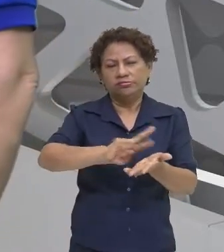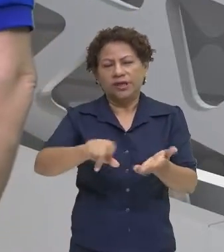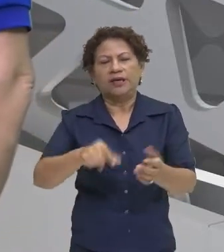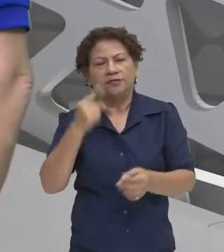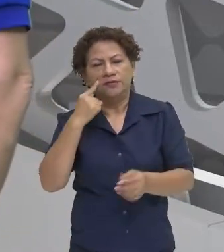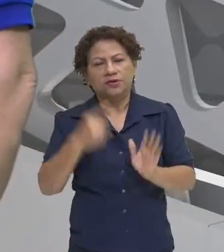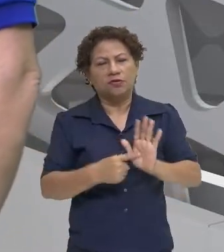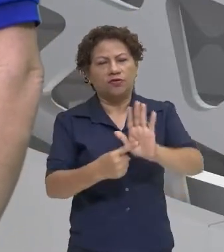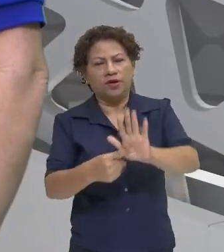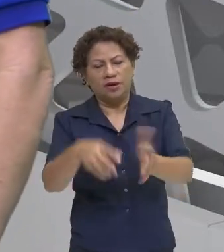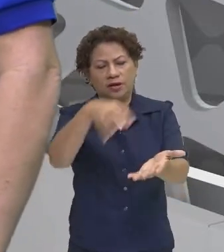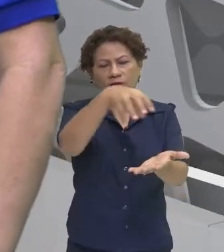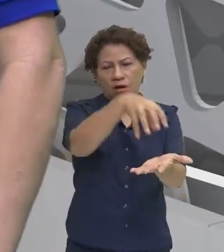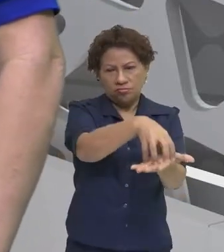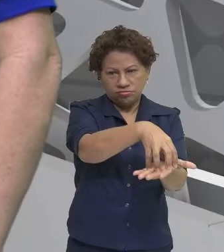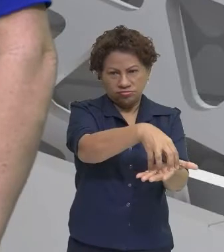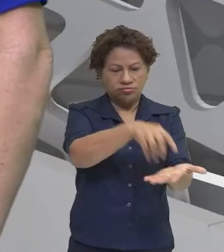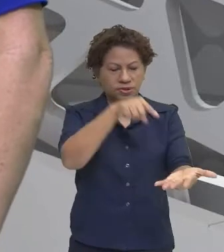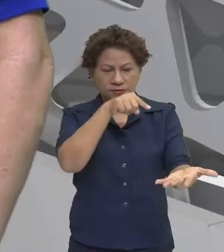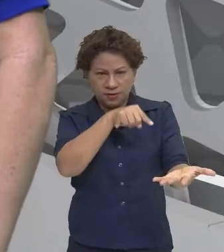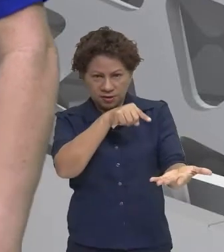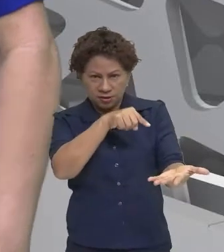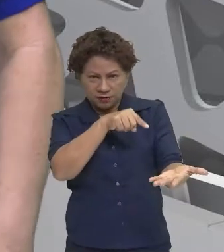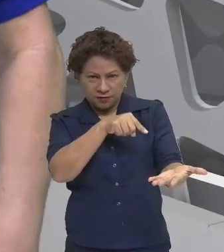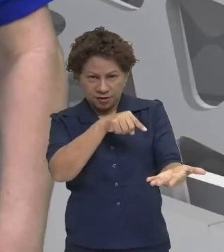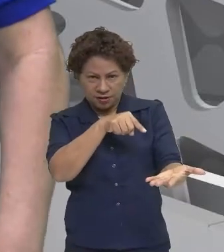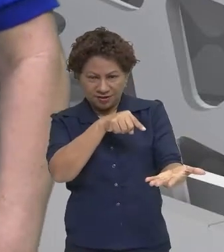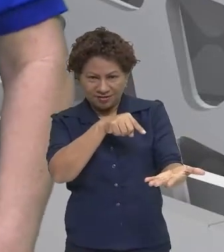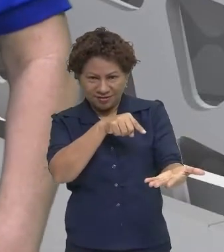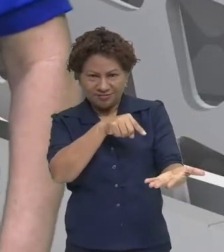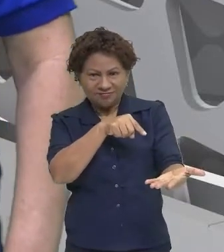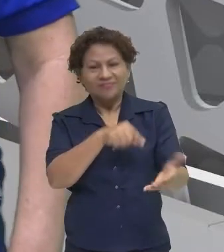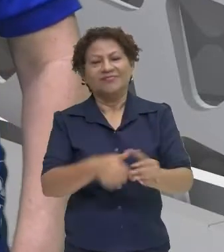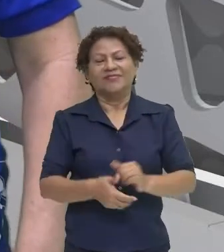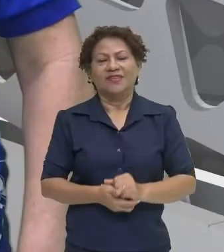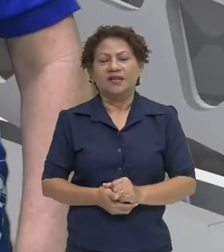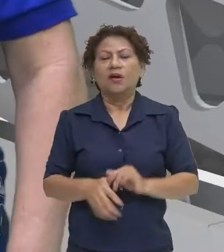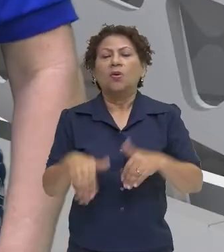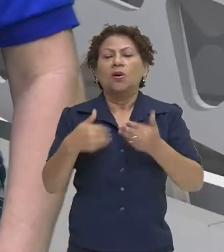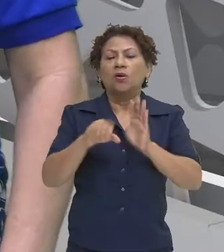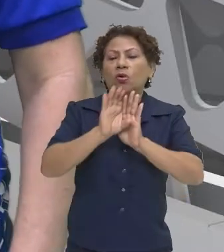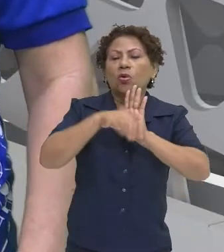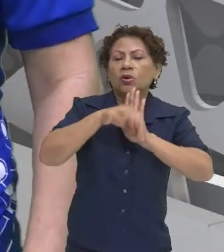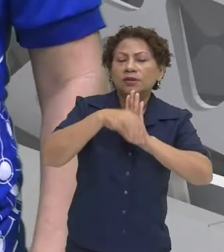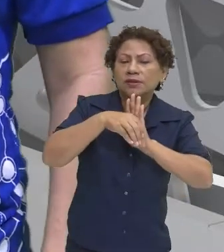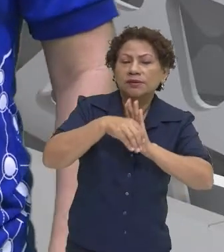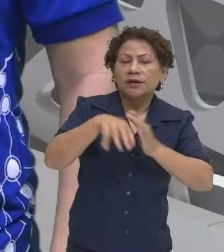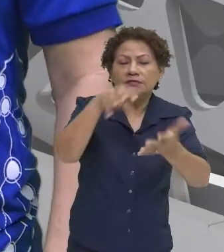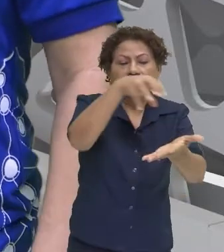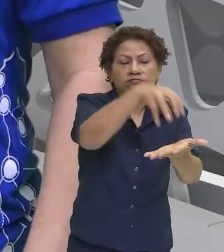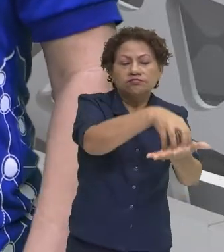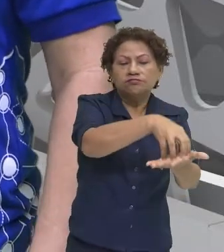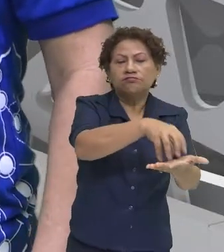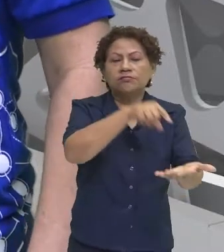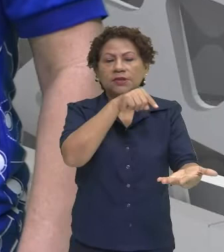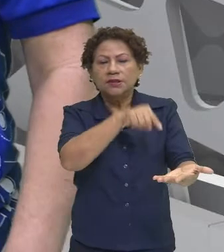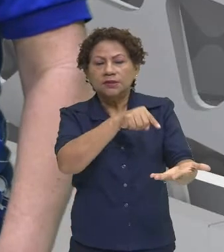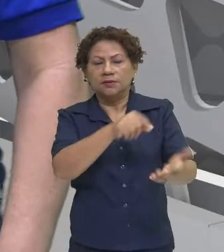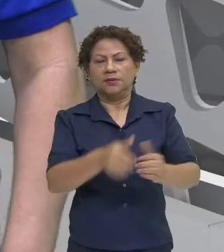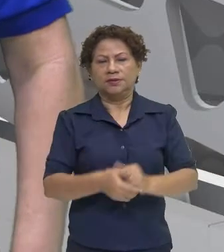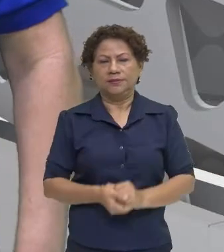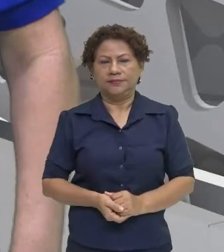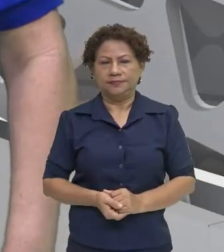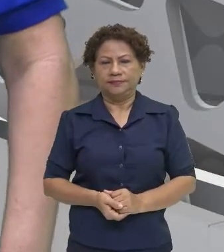eu trouxe uma oca para representar essa moradia indígena. E qual é o conceito dessa oca? Diz o seguinte: